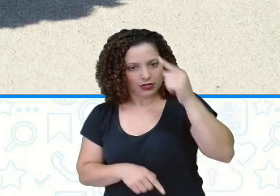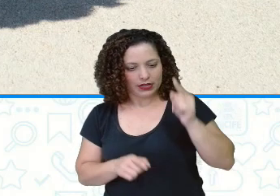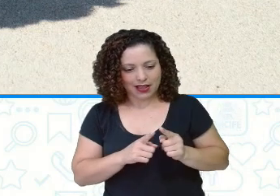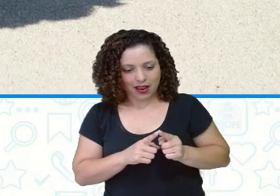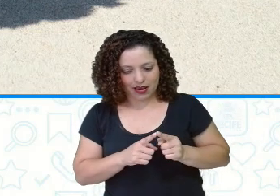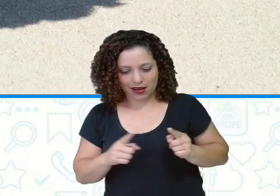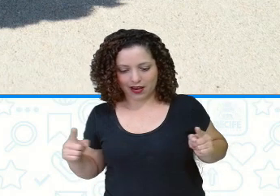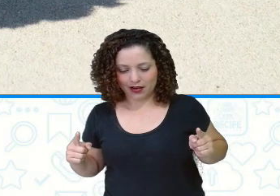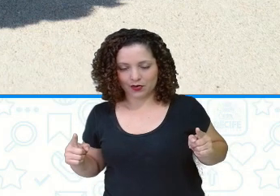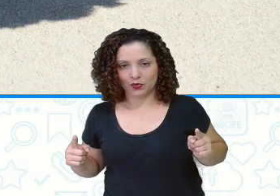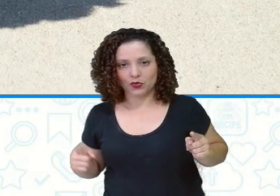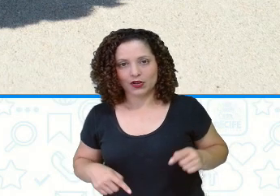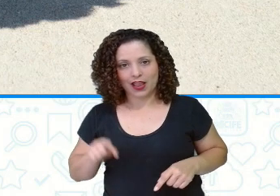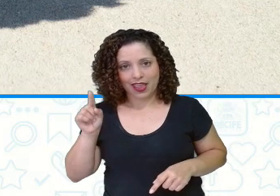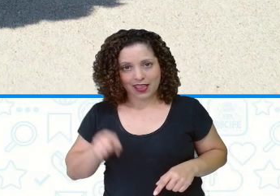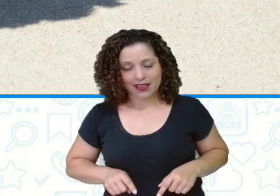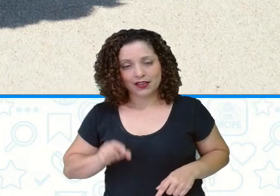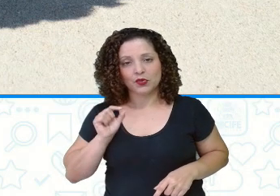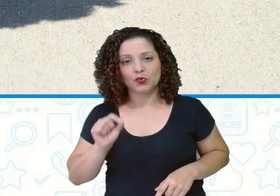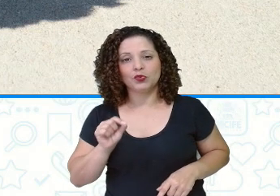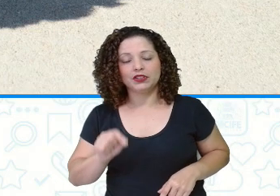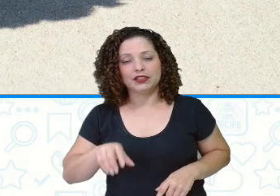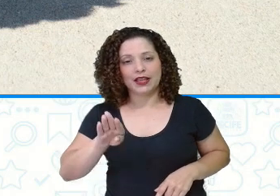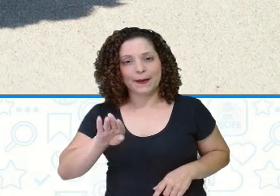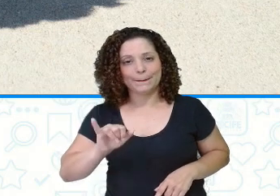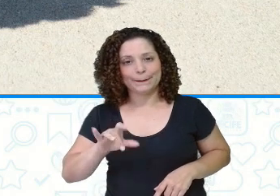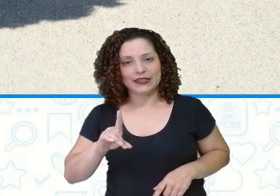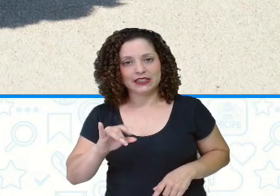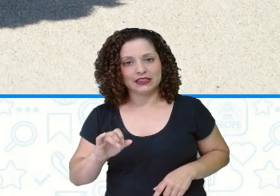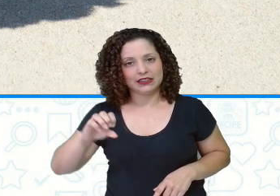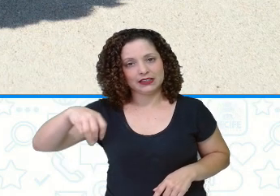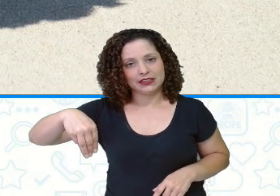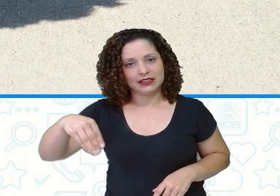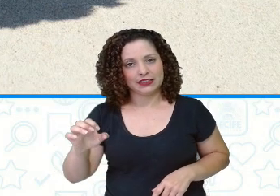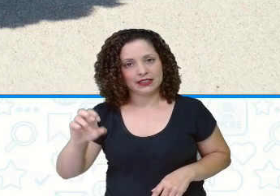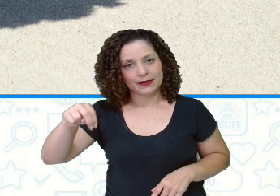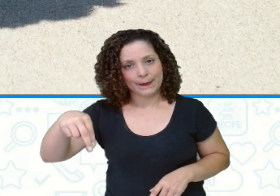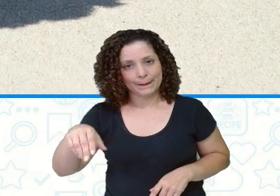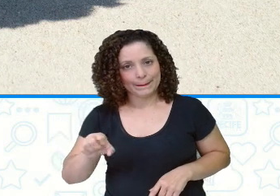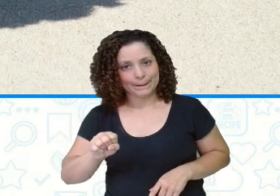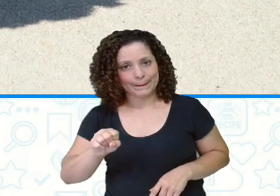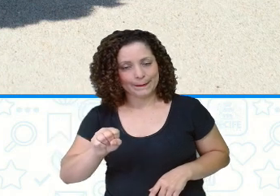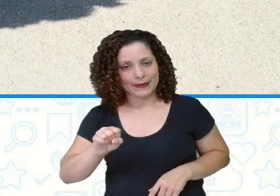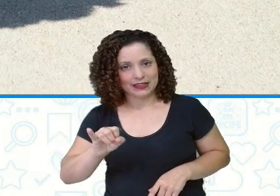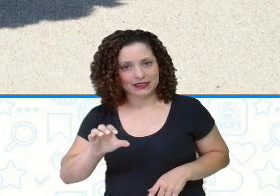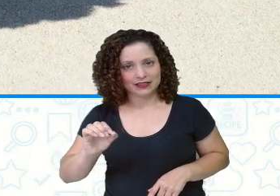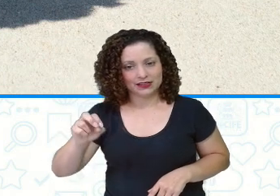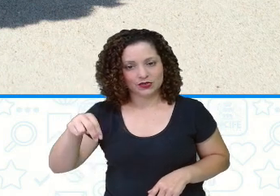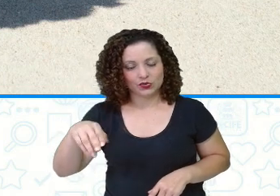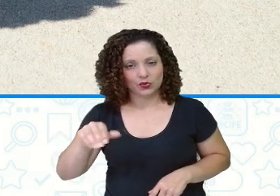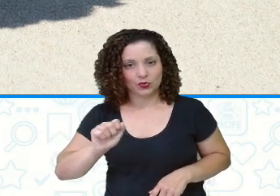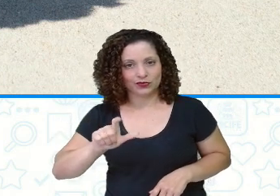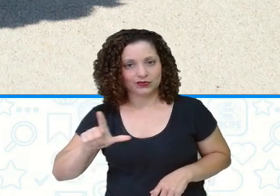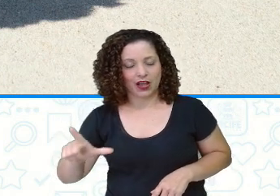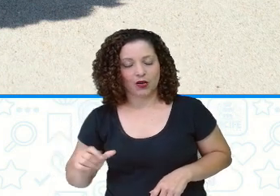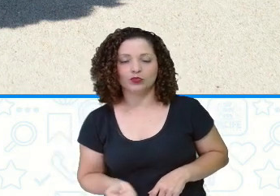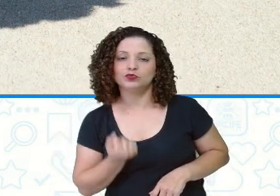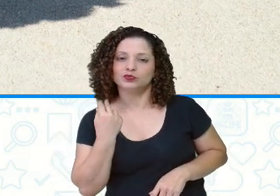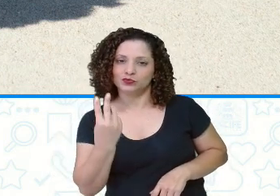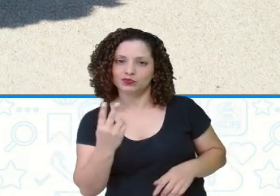imagem bidimensional, ou seja, a gente só pode ver duas características,